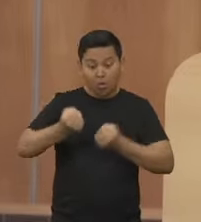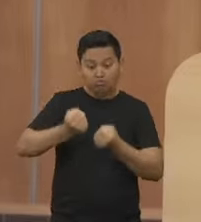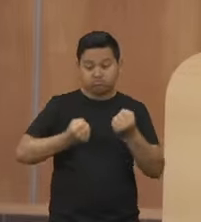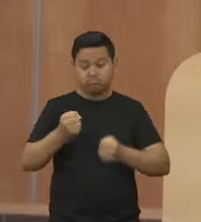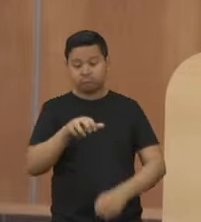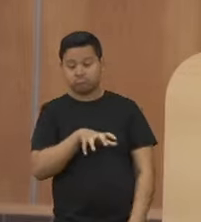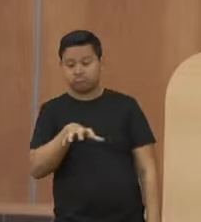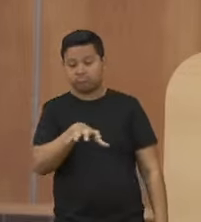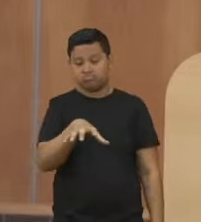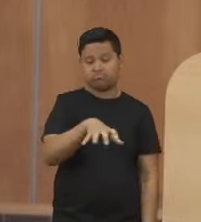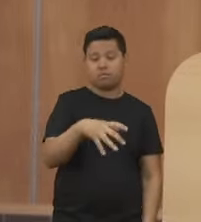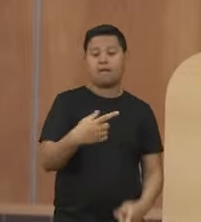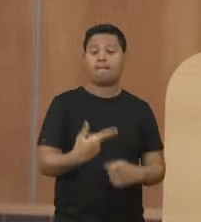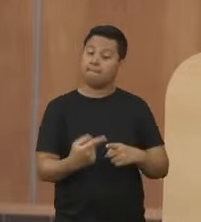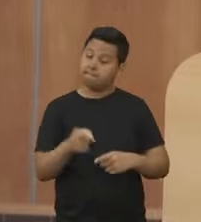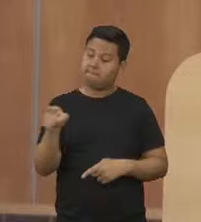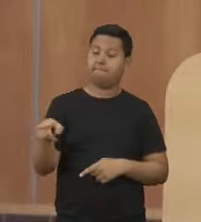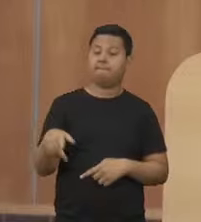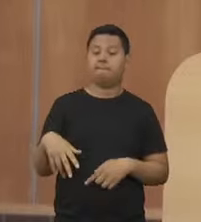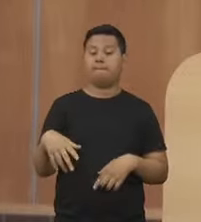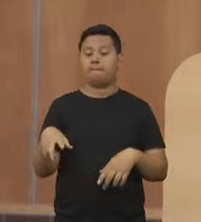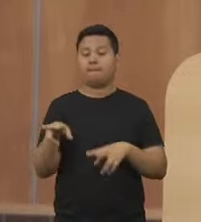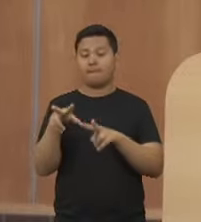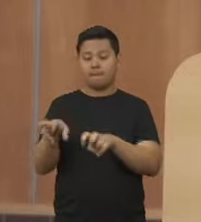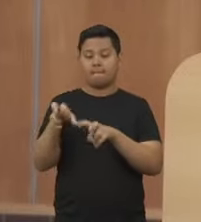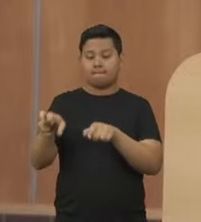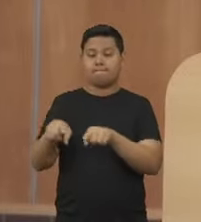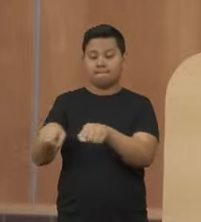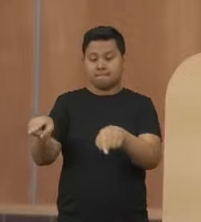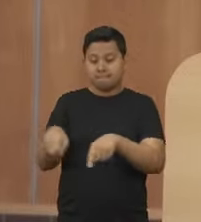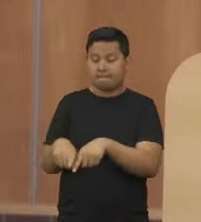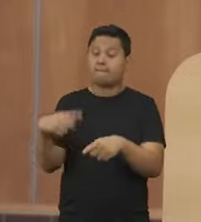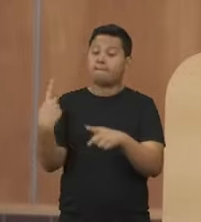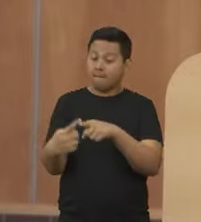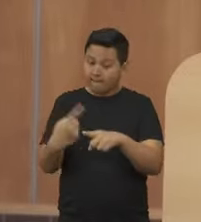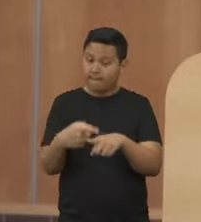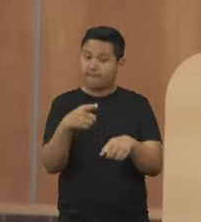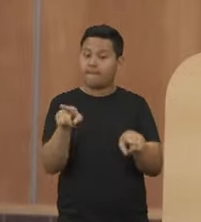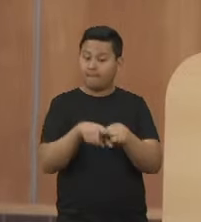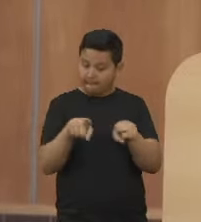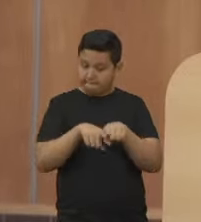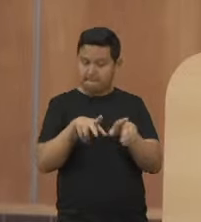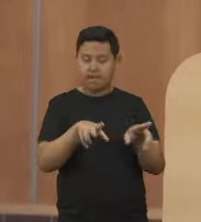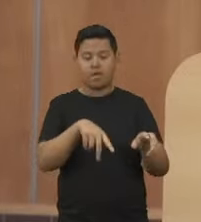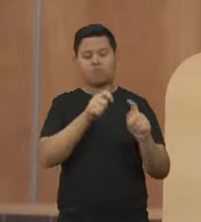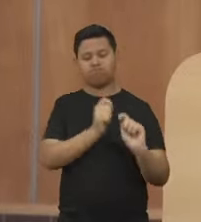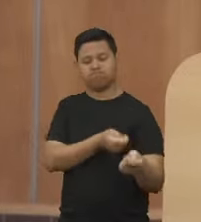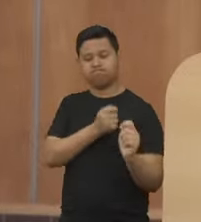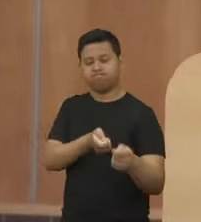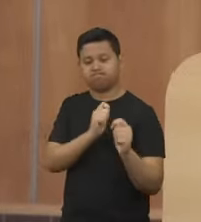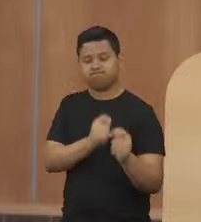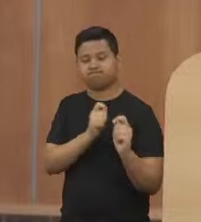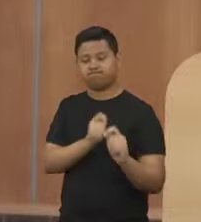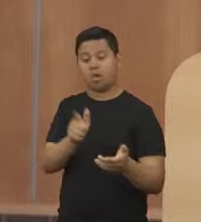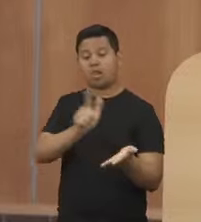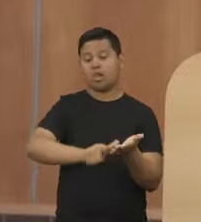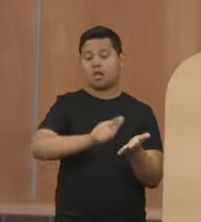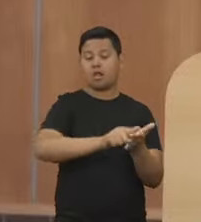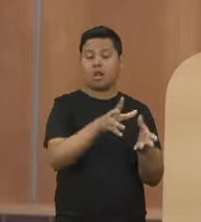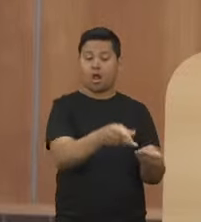rural que precisa disso aí. Existe também os carroceiros que pegam os entulhos, peço de favor para